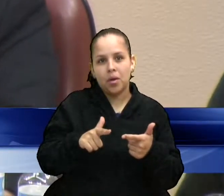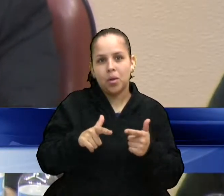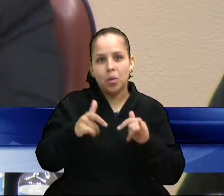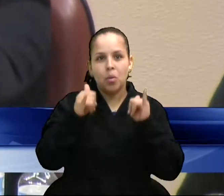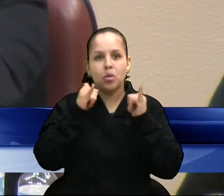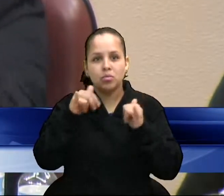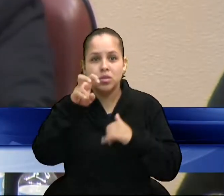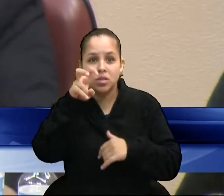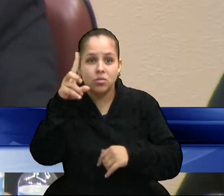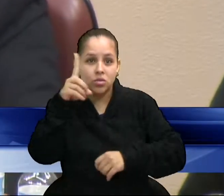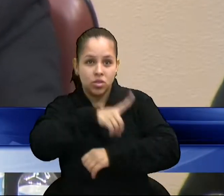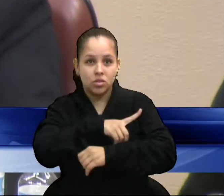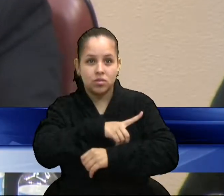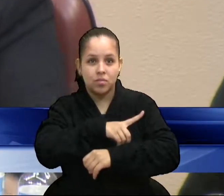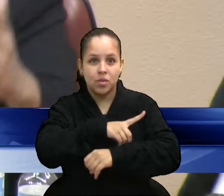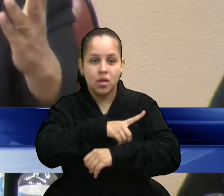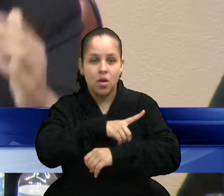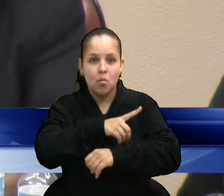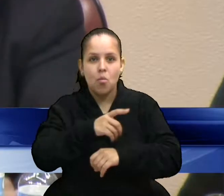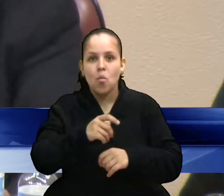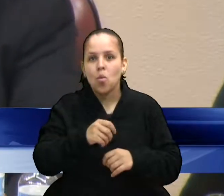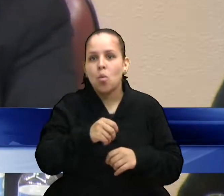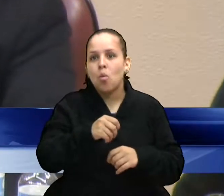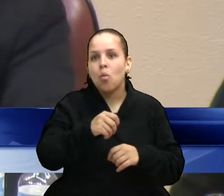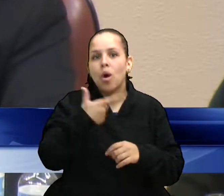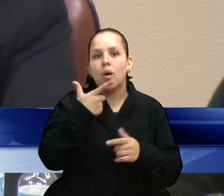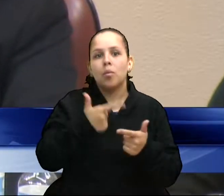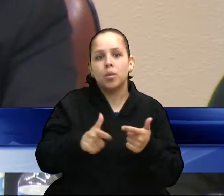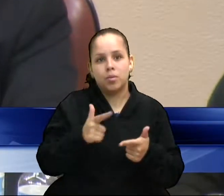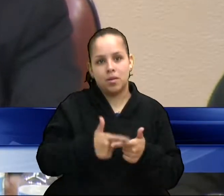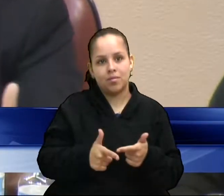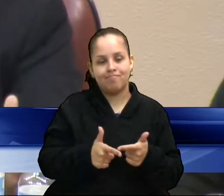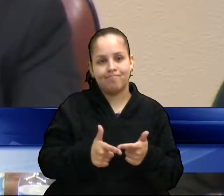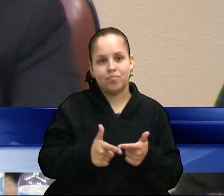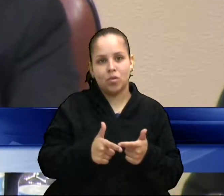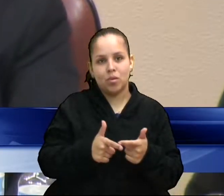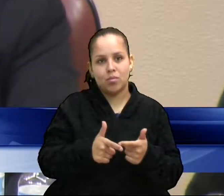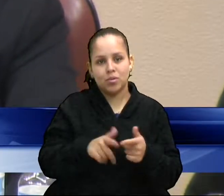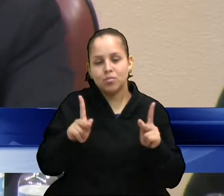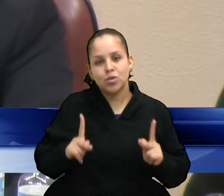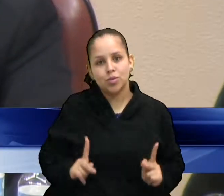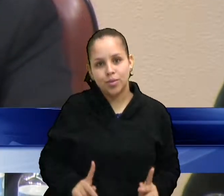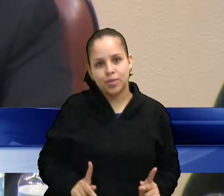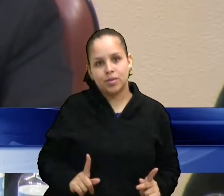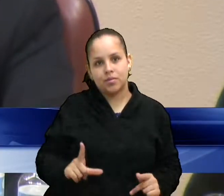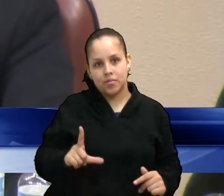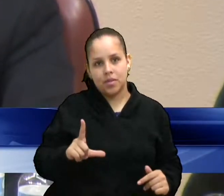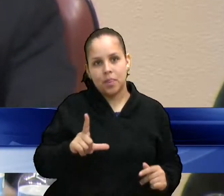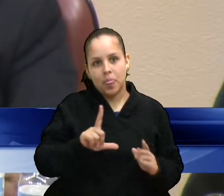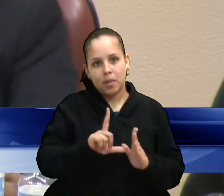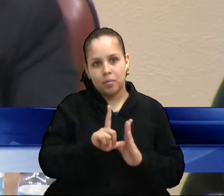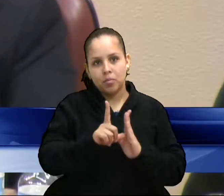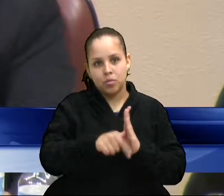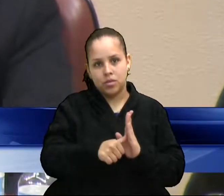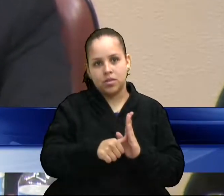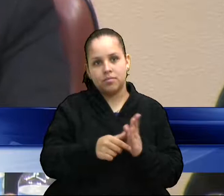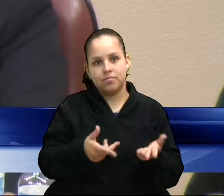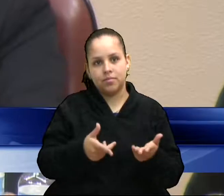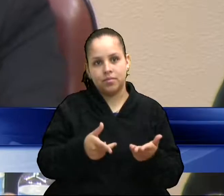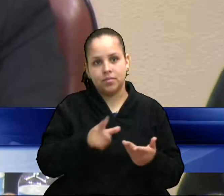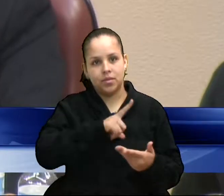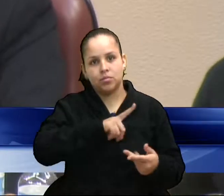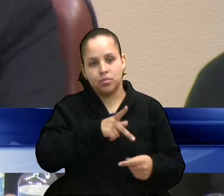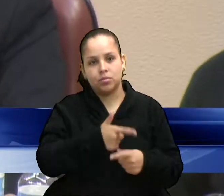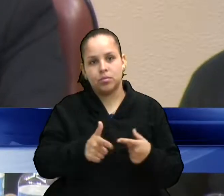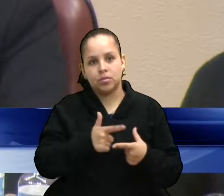linha. Quem vai ser prejudicado? A população. Então, a gente está à disposição de vocês. Parabenizo mais uma vez esta